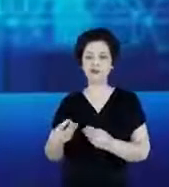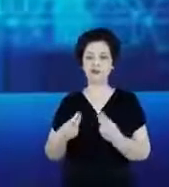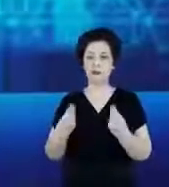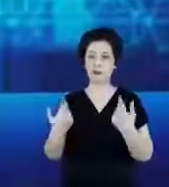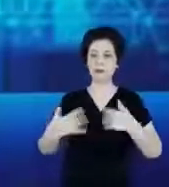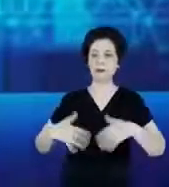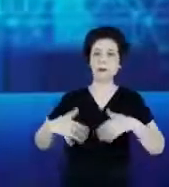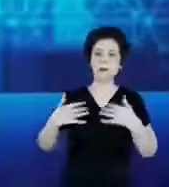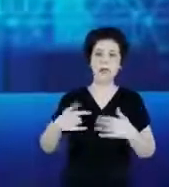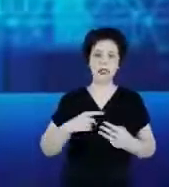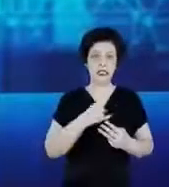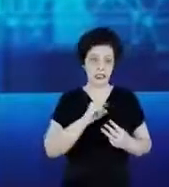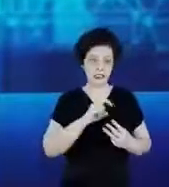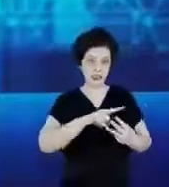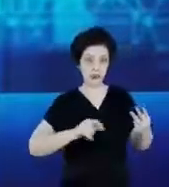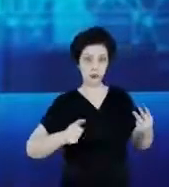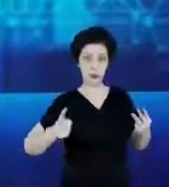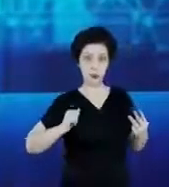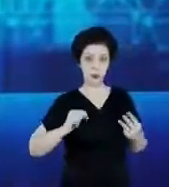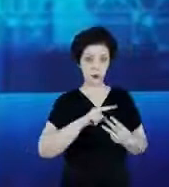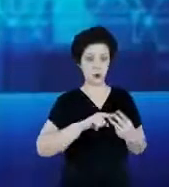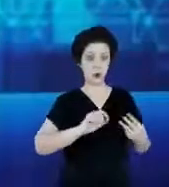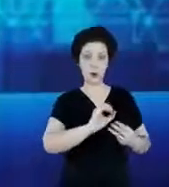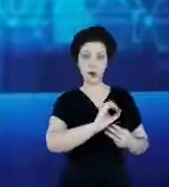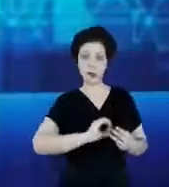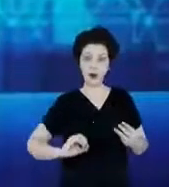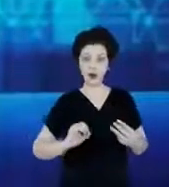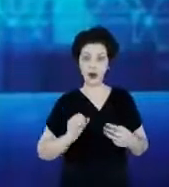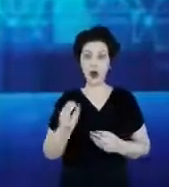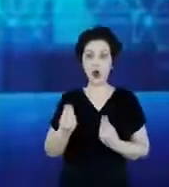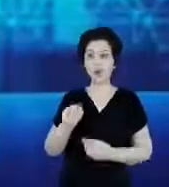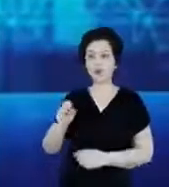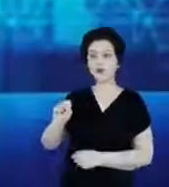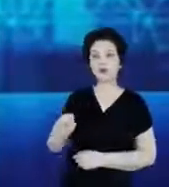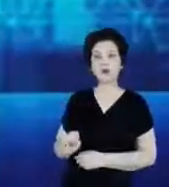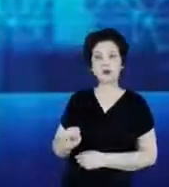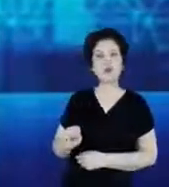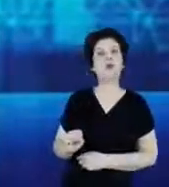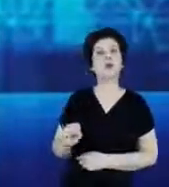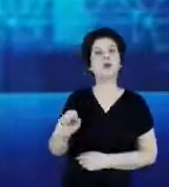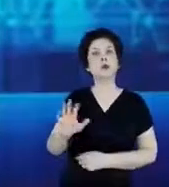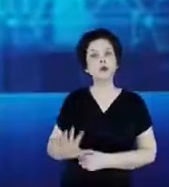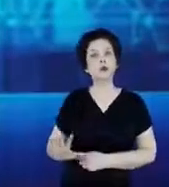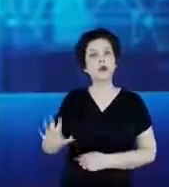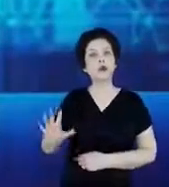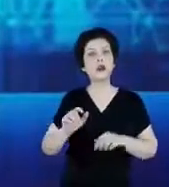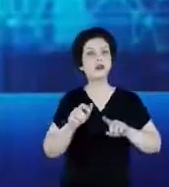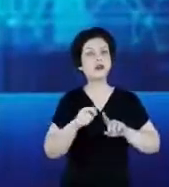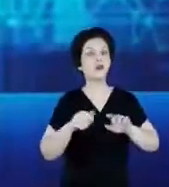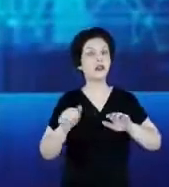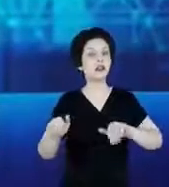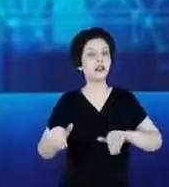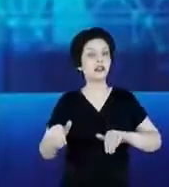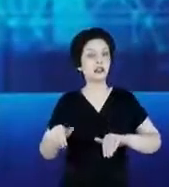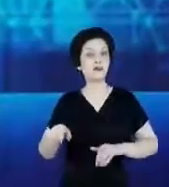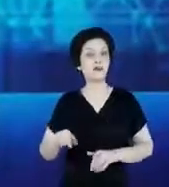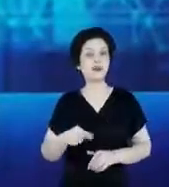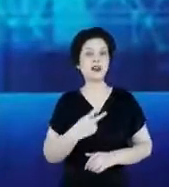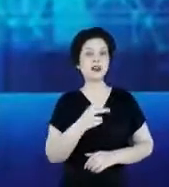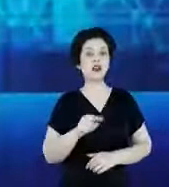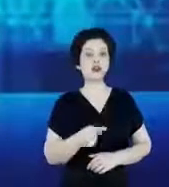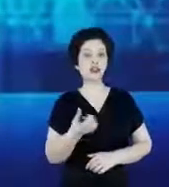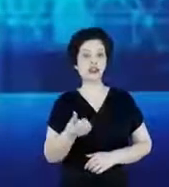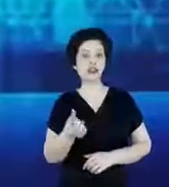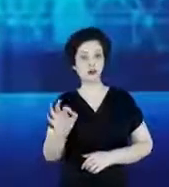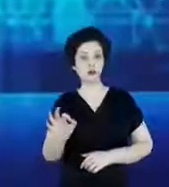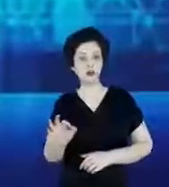disso tivesse feito, o nível de armazenamento na região Sudeste e Centro-Oeste no final de setembro seria de 2,6%,